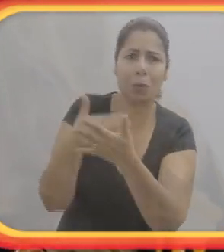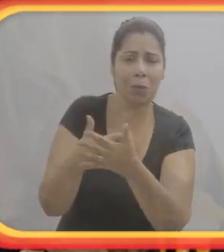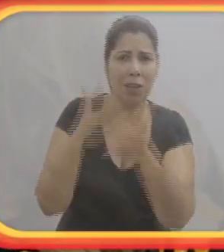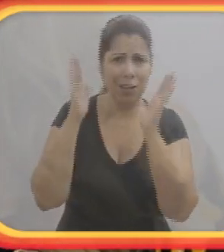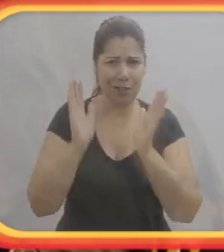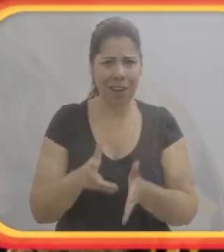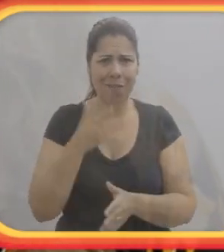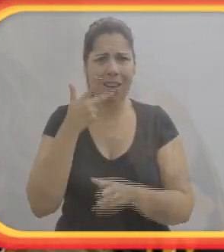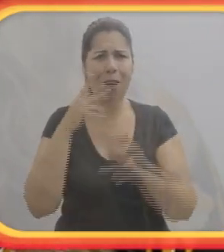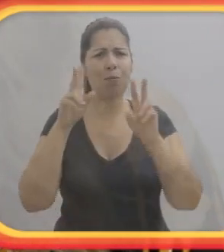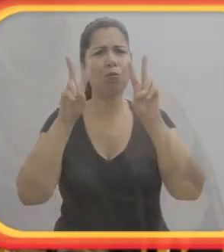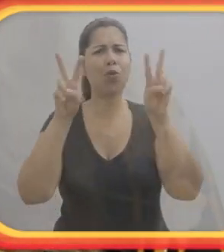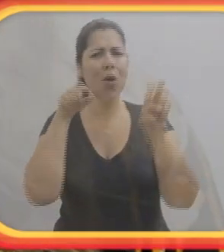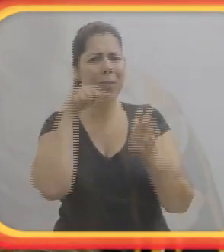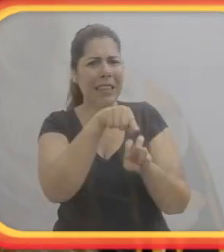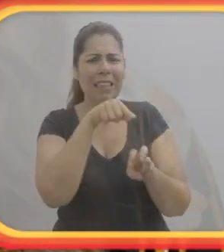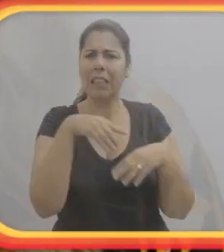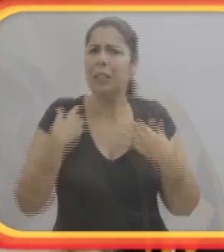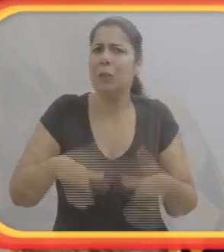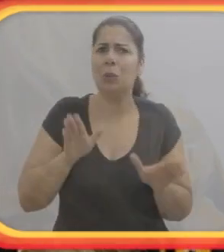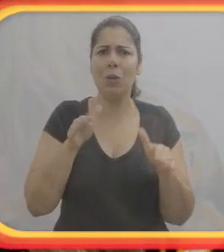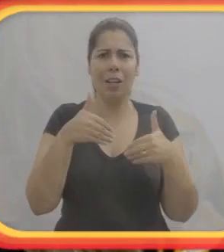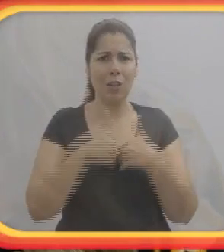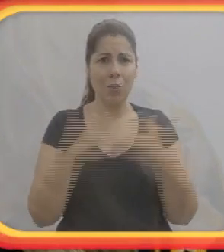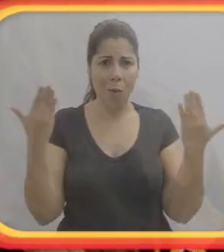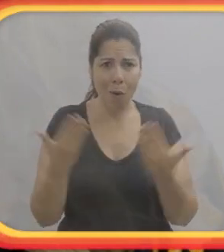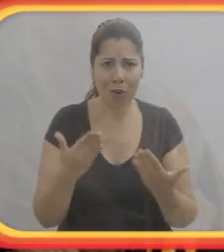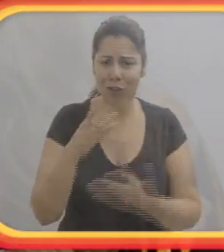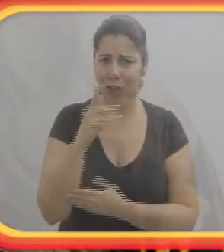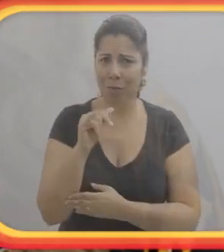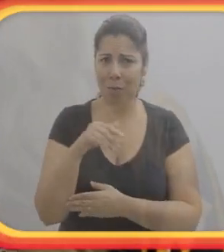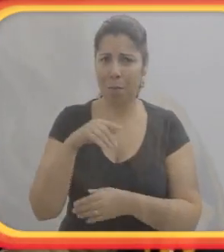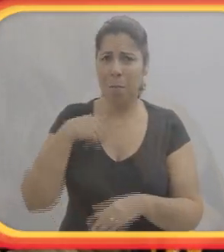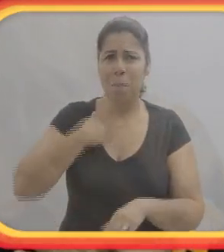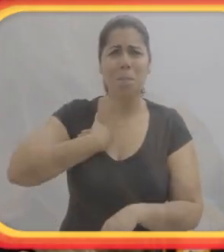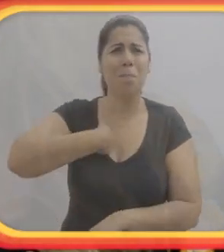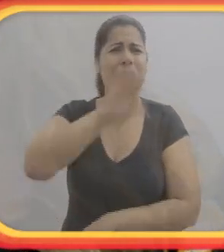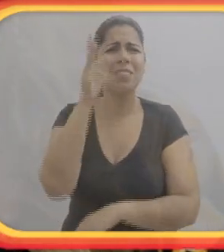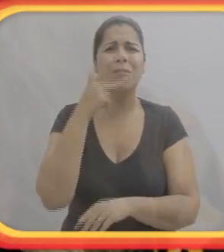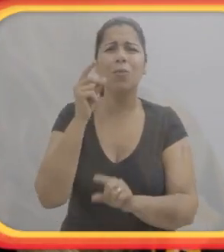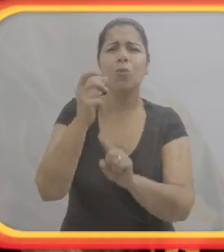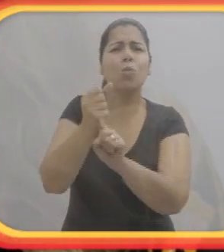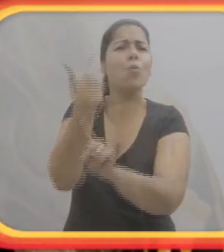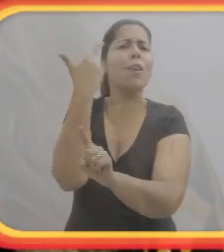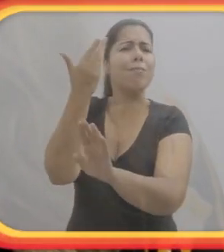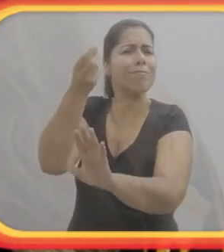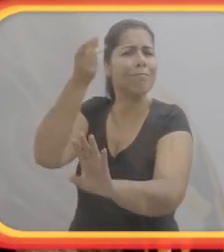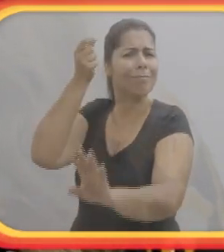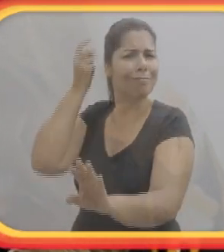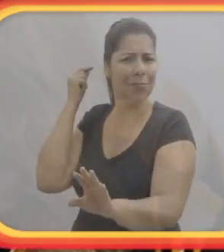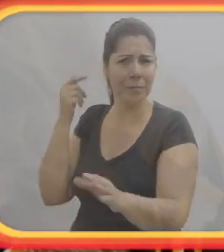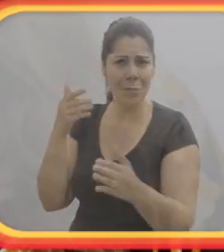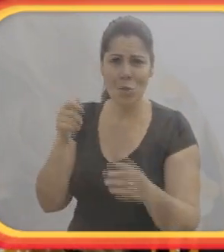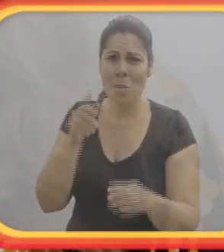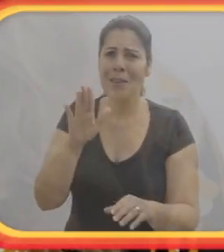que já evoluiu muito através do tempo, já se fala muito sobre autismo hoje em dia, muito mais do que se falava no